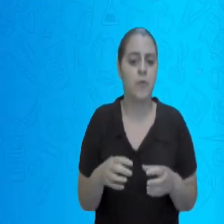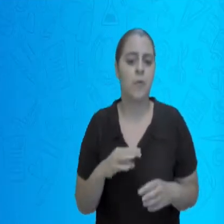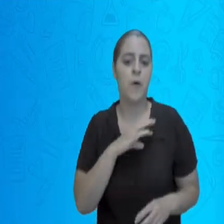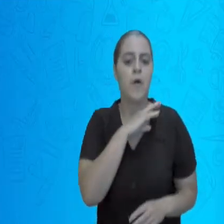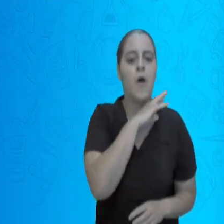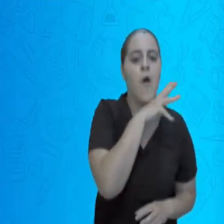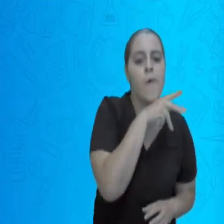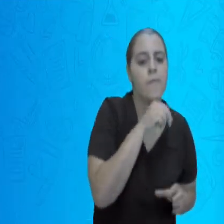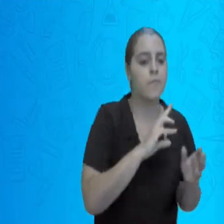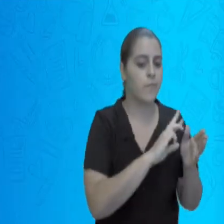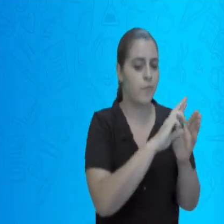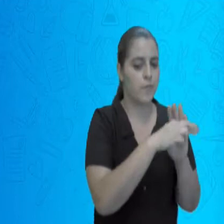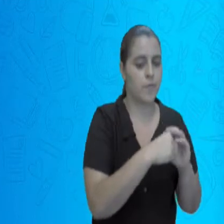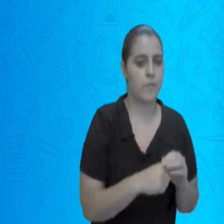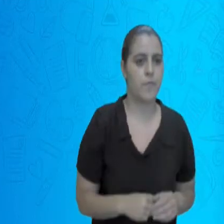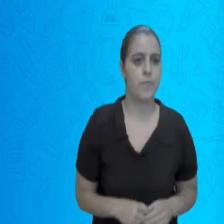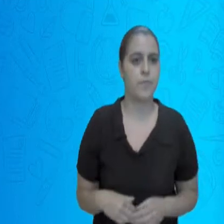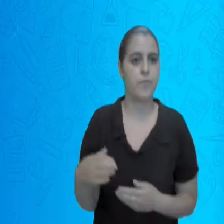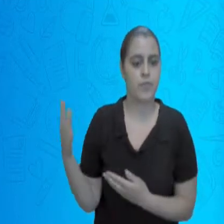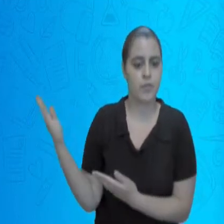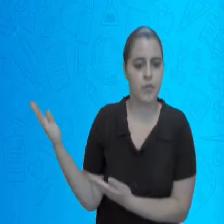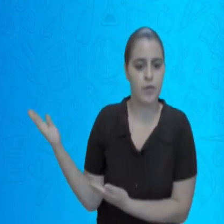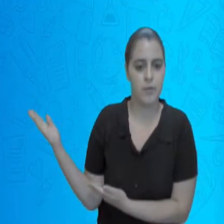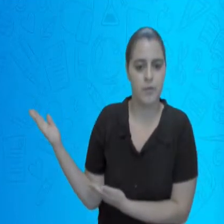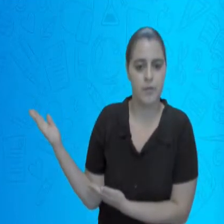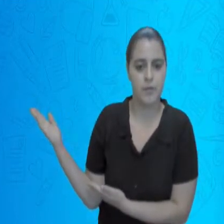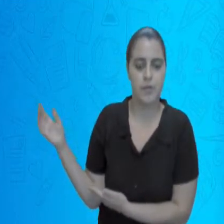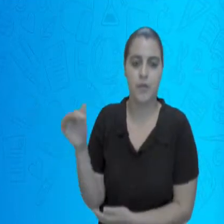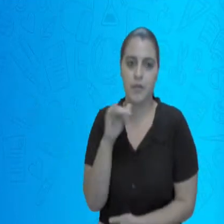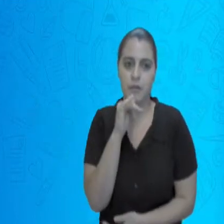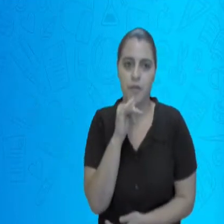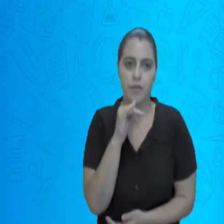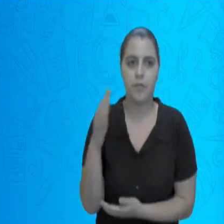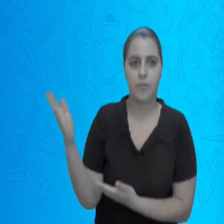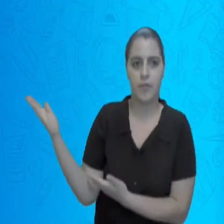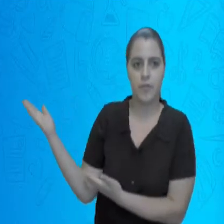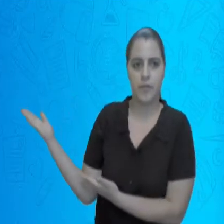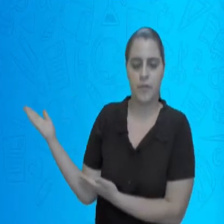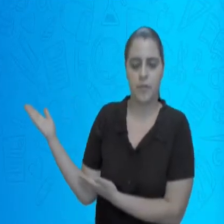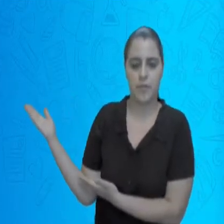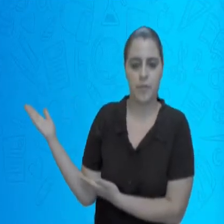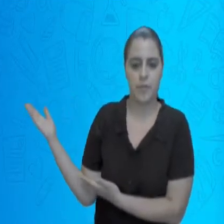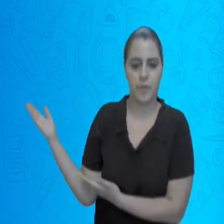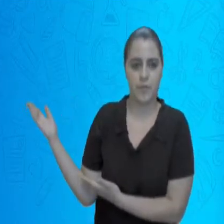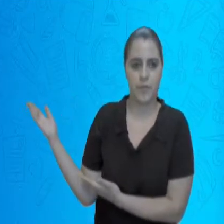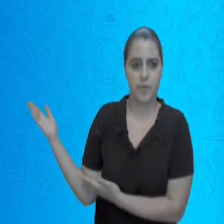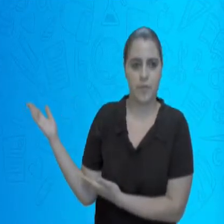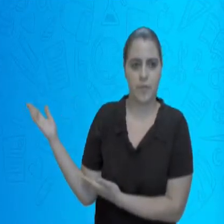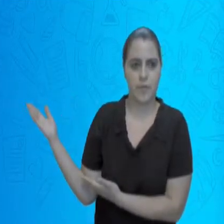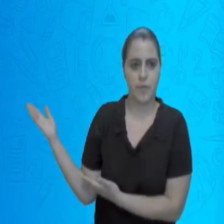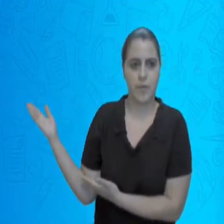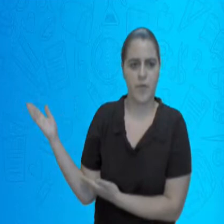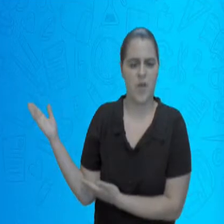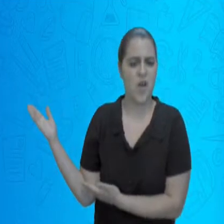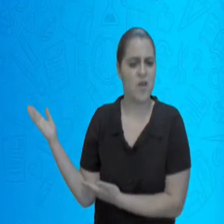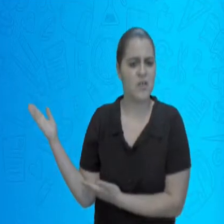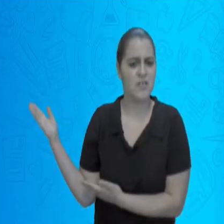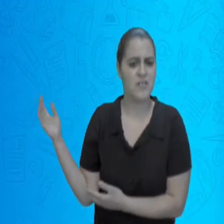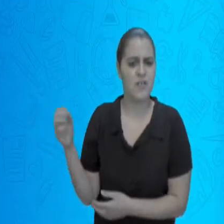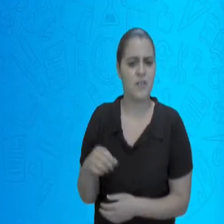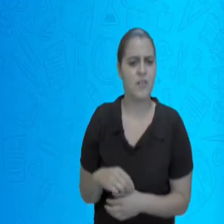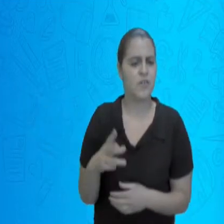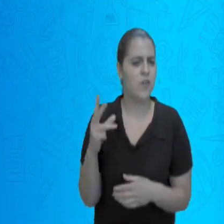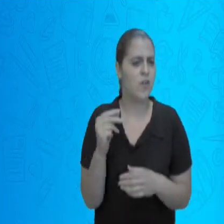ali, um bicho-folha. Nossa, se a gente parar para pensar nesse bichinho e